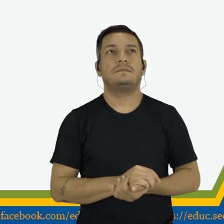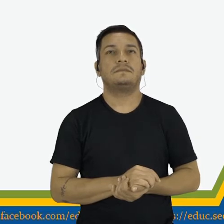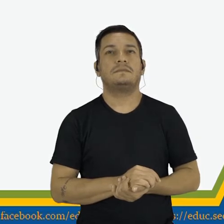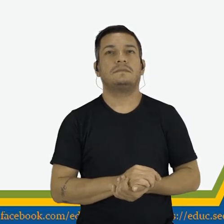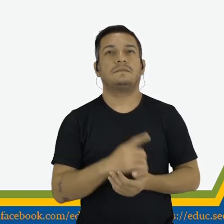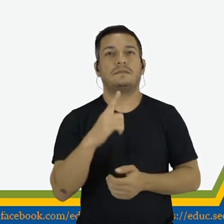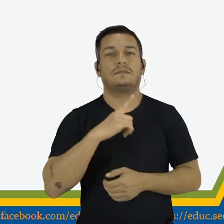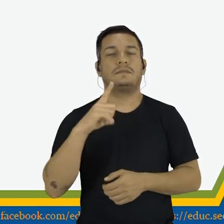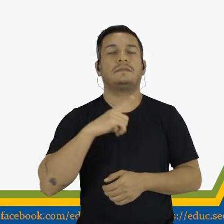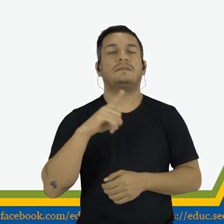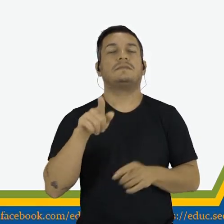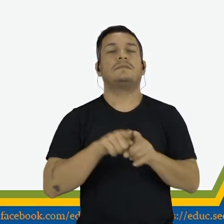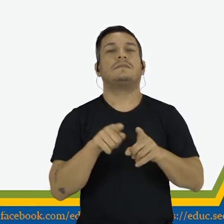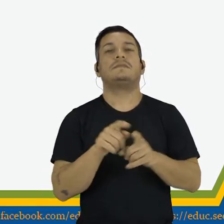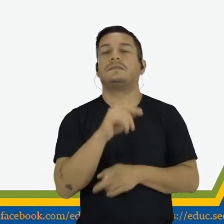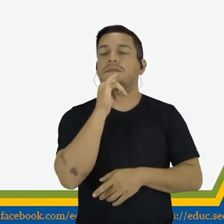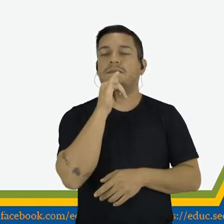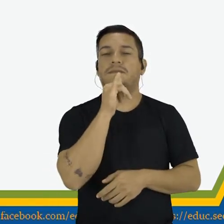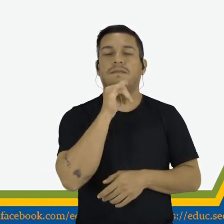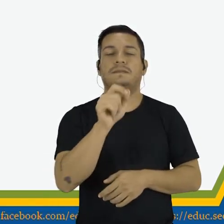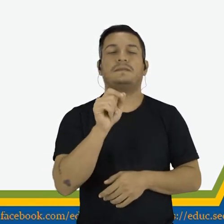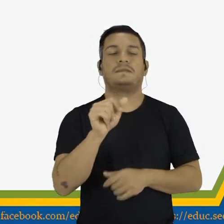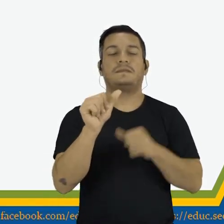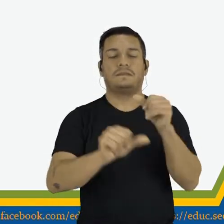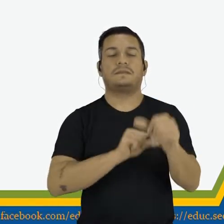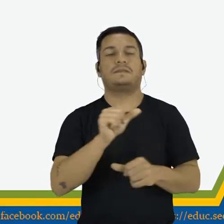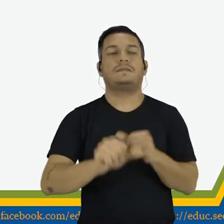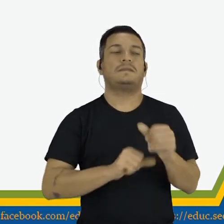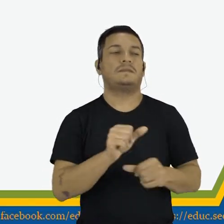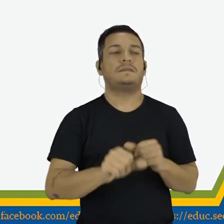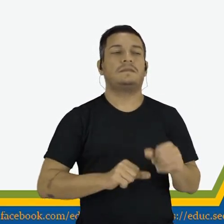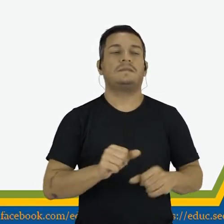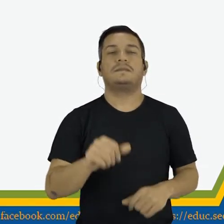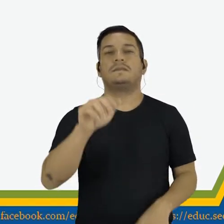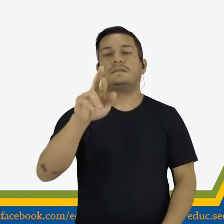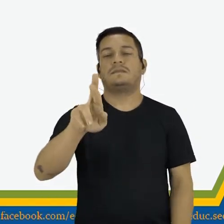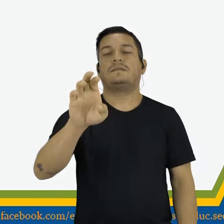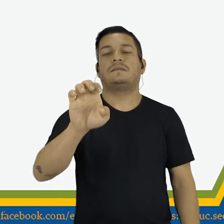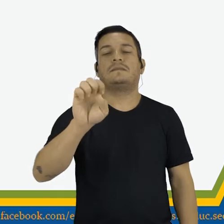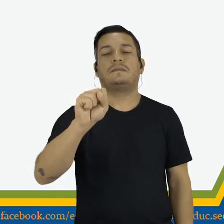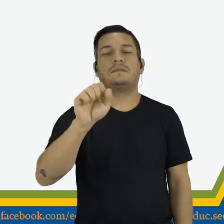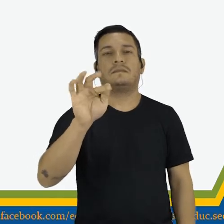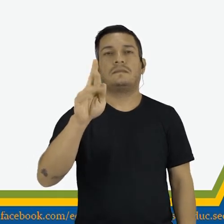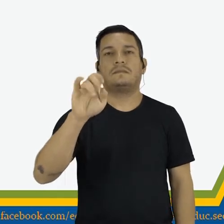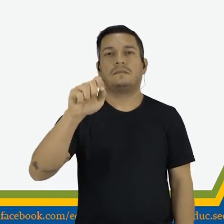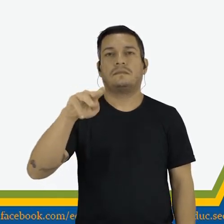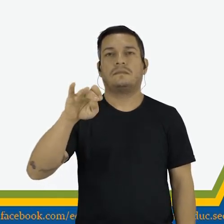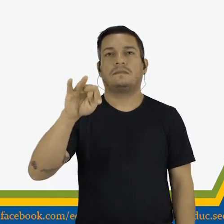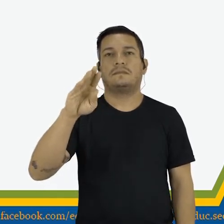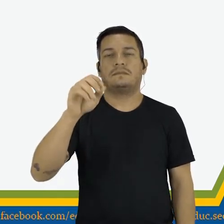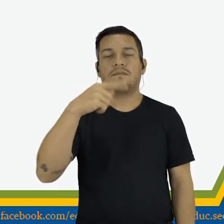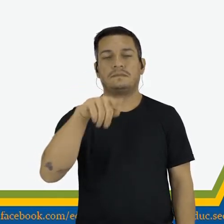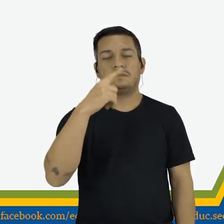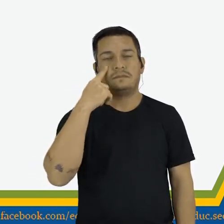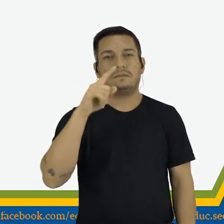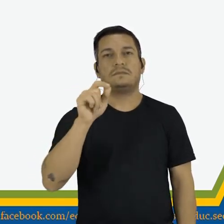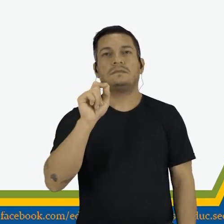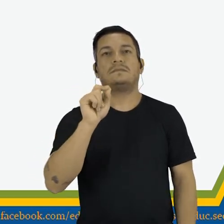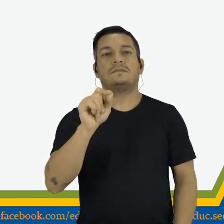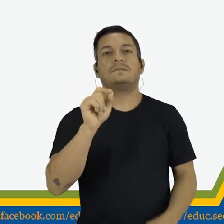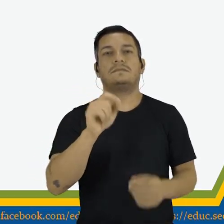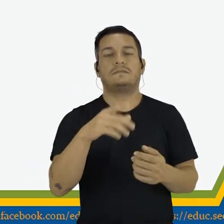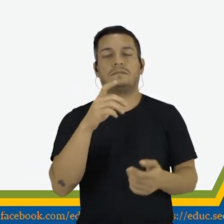Nós temos aí um exemplo de transformação ocorrida pelo resfriamento. Vocês já observaram lá